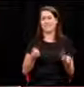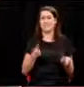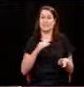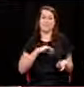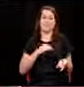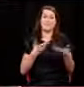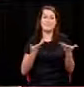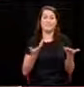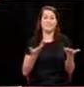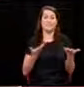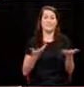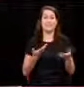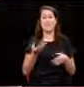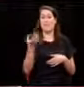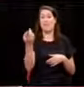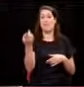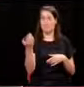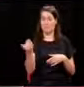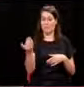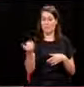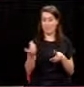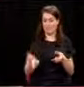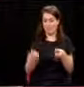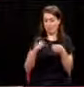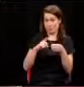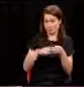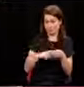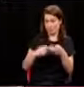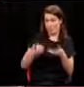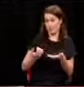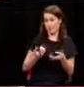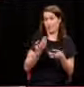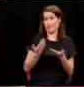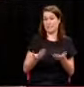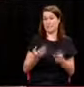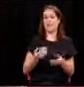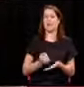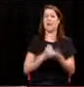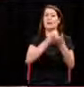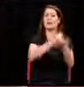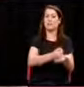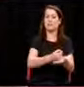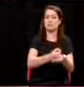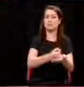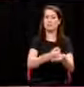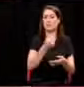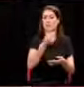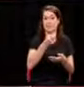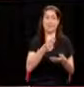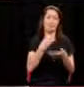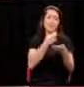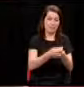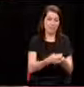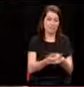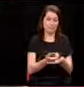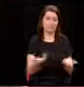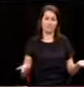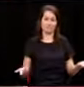aderentes que ajudem a financiar o serviço. Não é? Portanto, nós fazemos